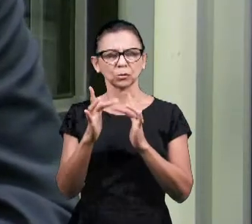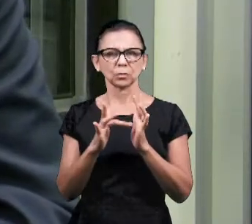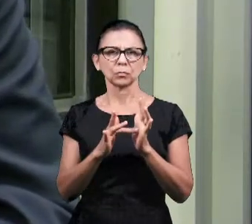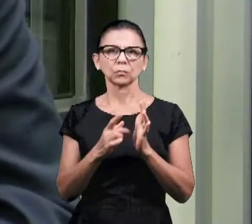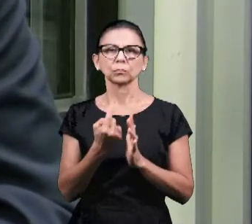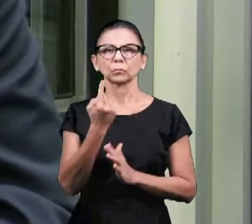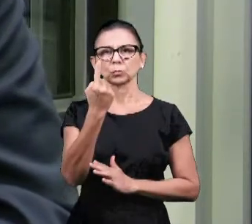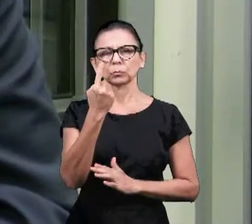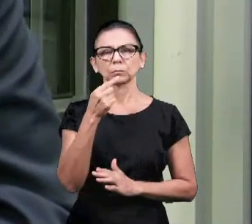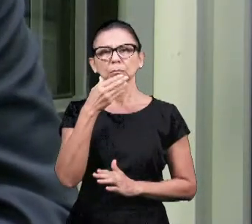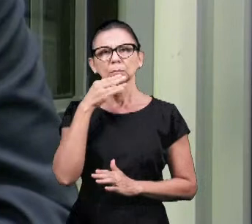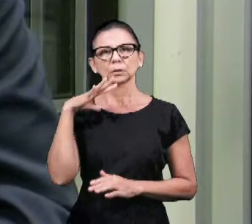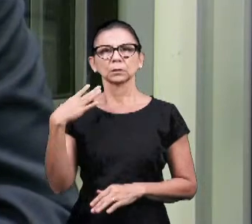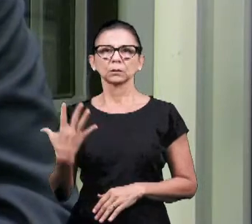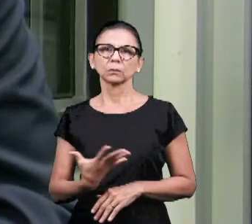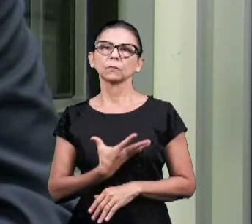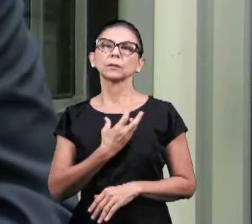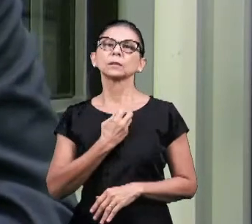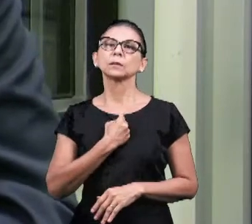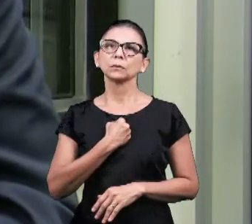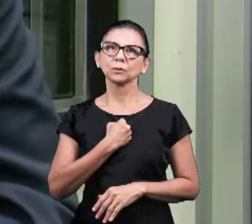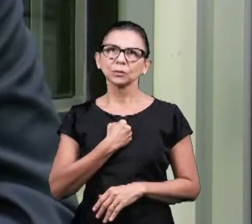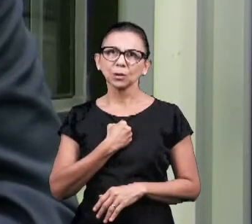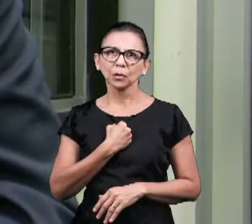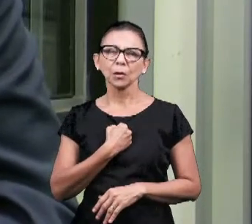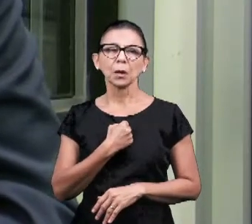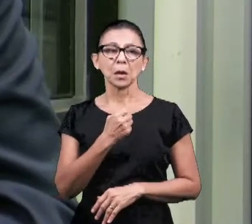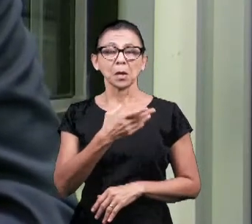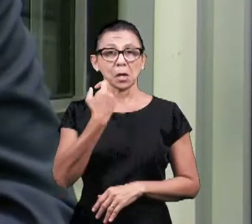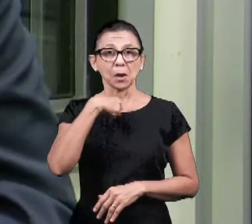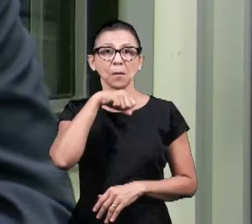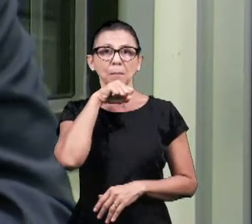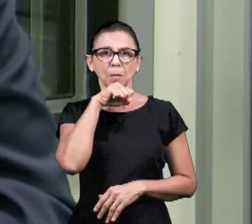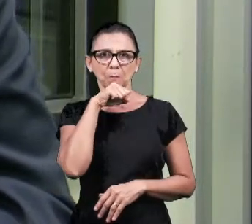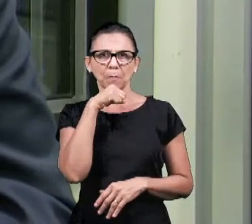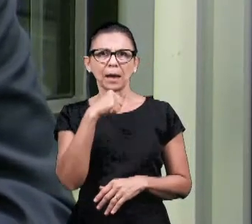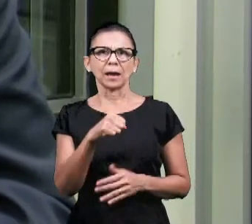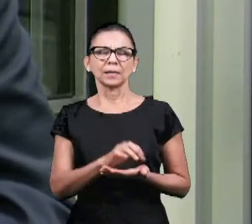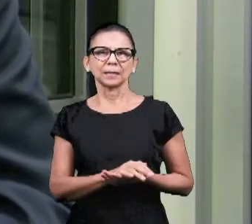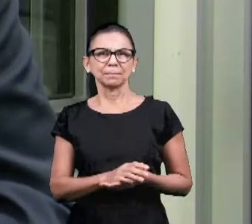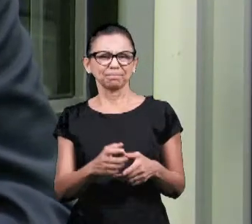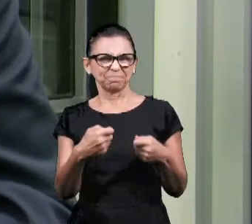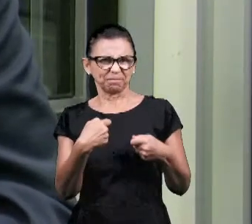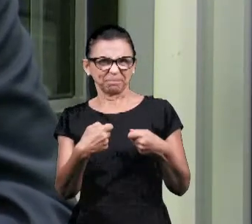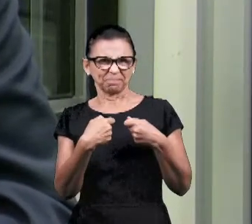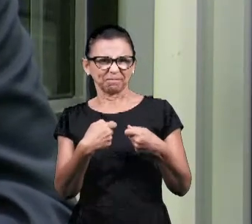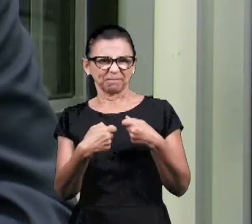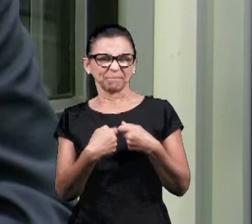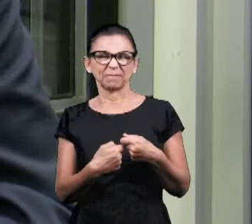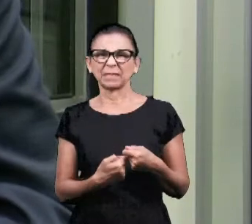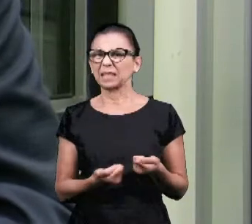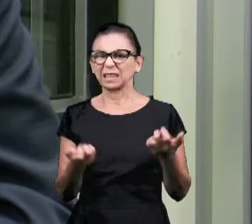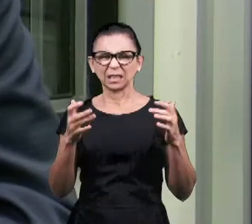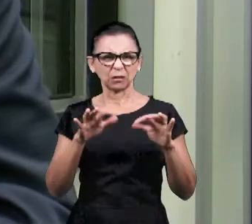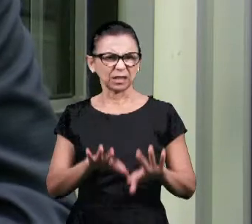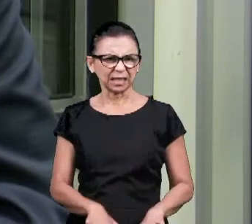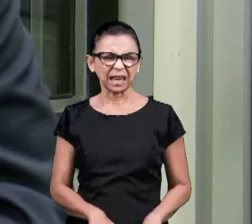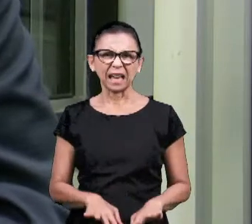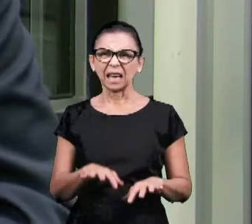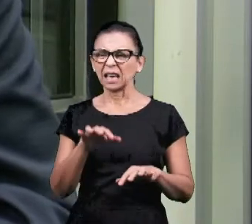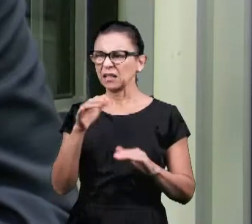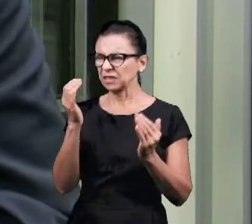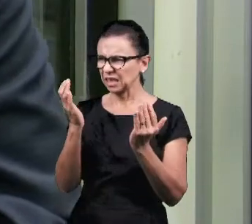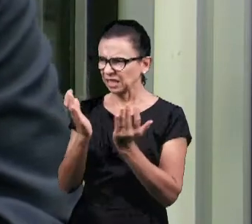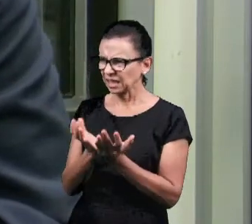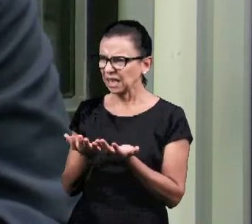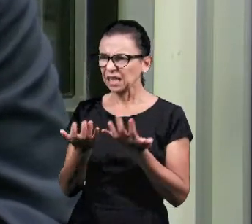suficiente Salvador. E ele foi um dos que mais me perseguiu, assim, na maneira de dizer, não é? Não concordava com a minha conversão,